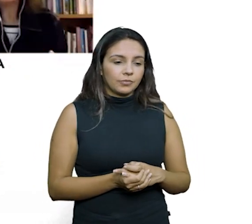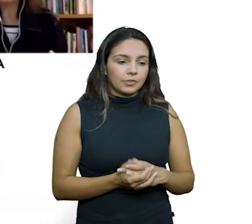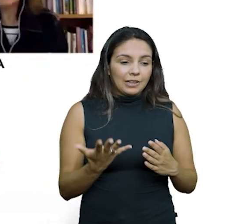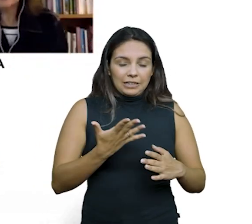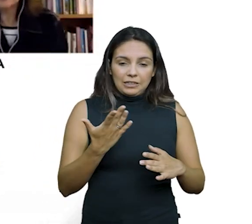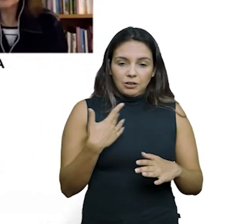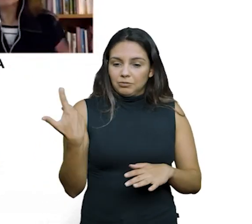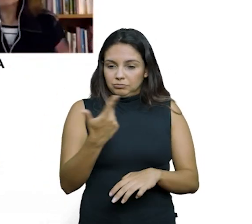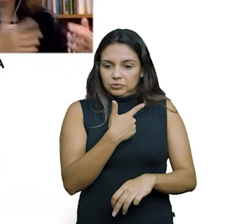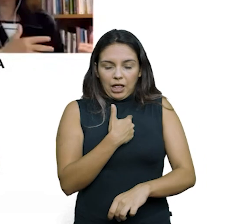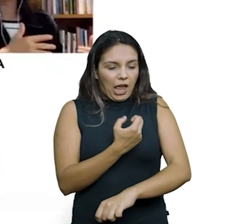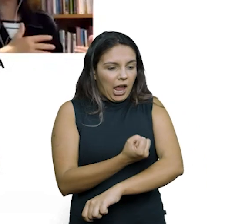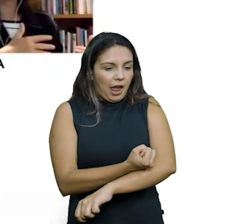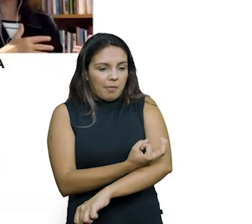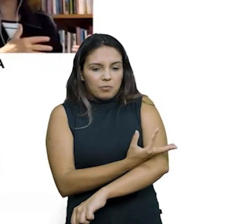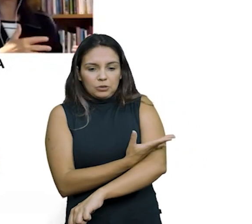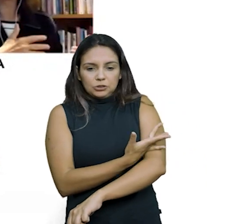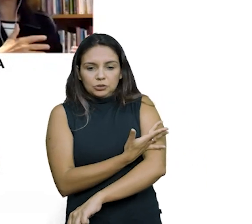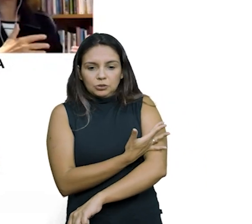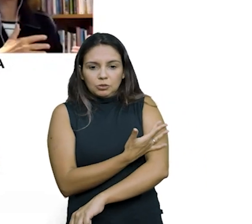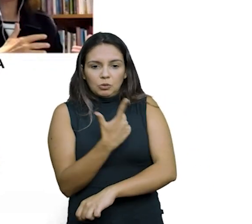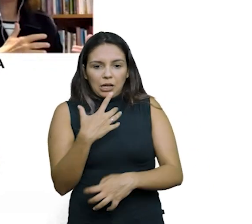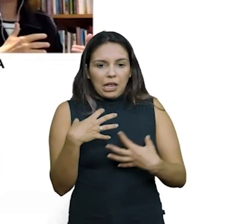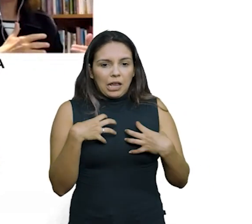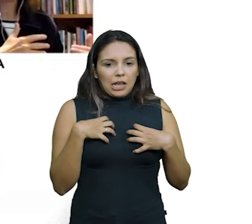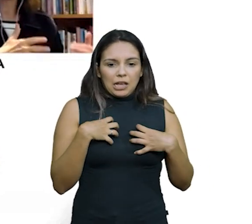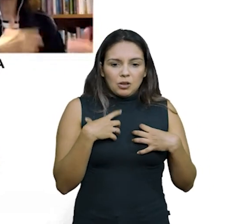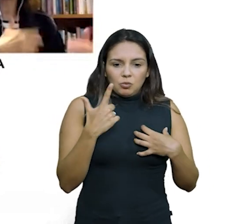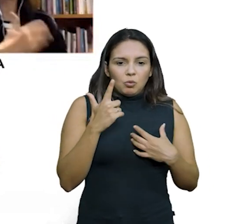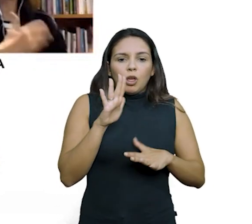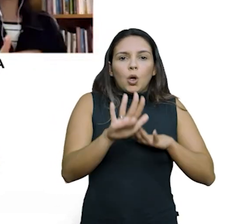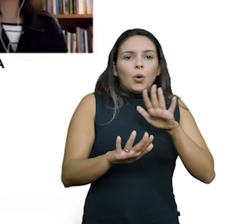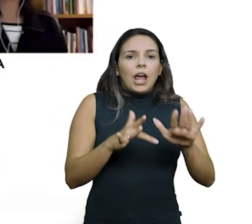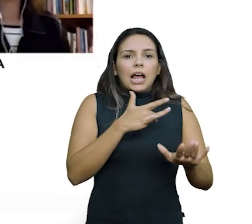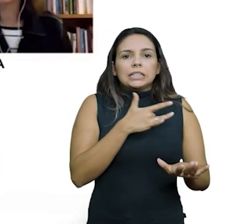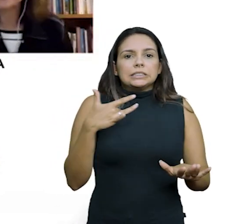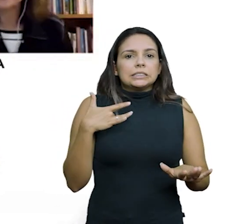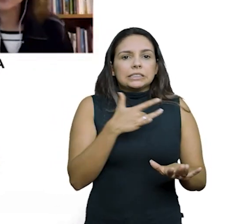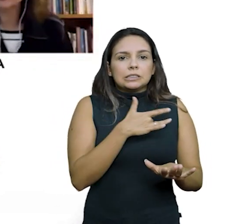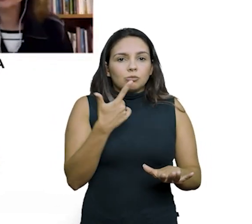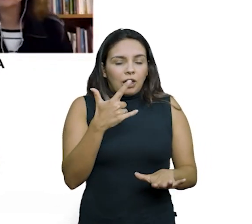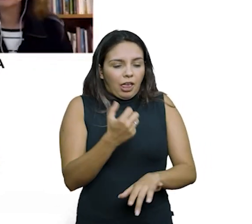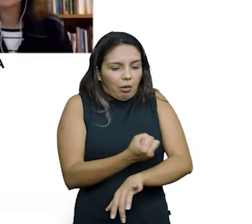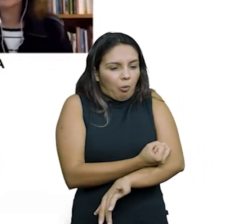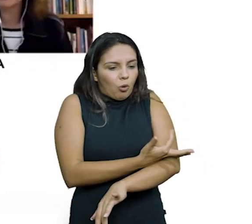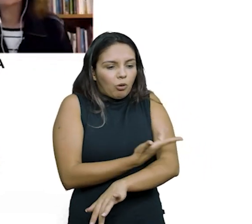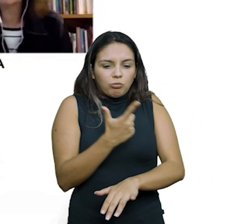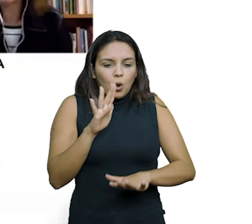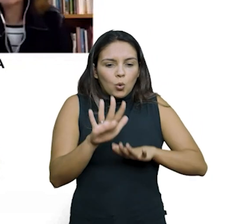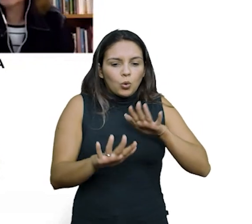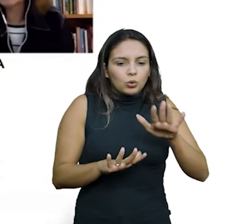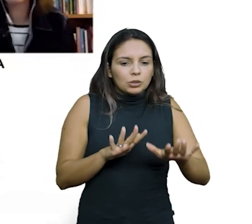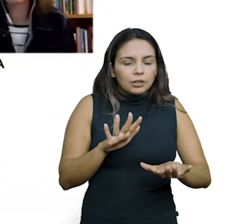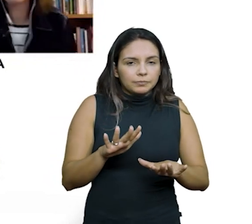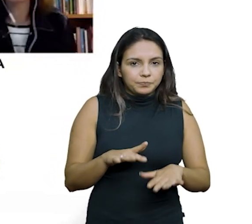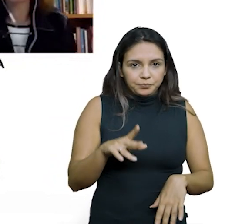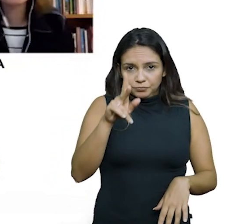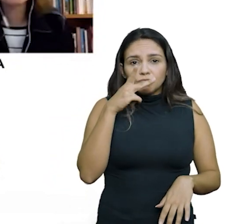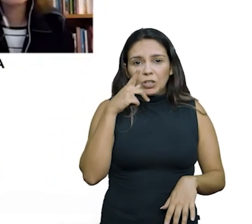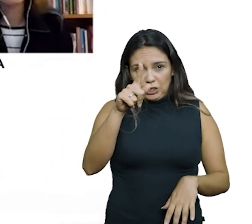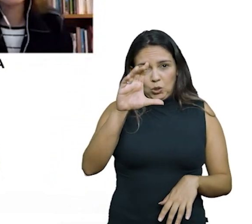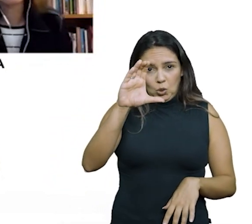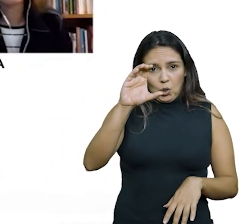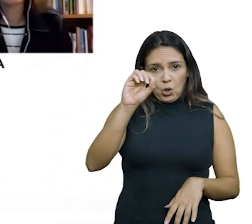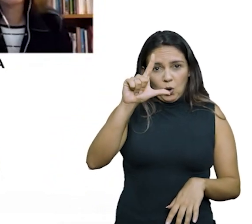e emocionalmente a gente nunca foi de cuidar da saúde emocional, que é o que eu falo, o fato de seu colesterol tá